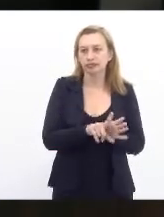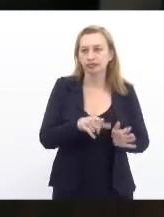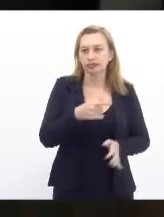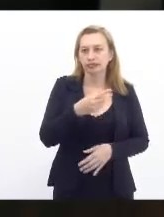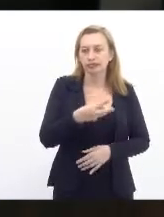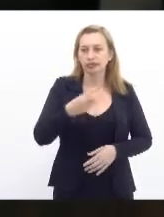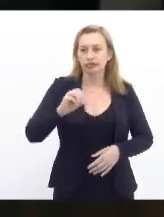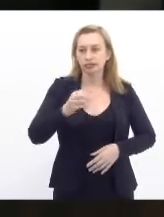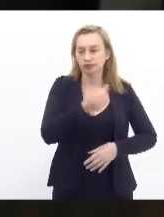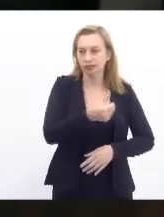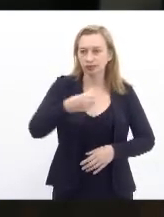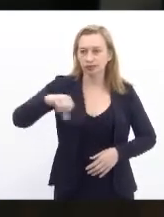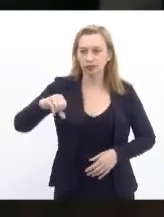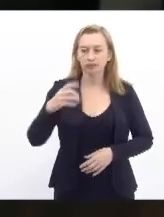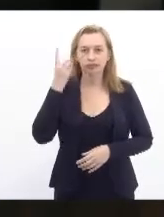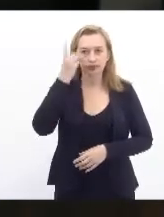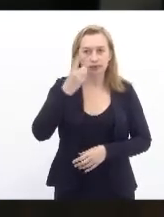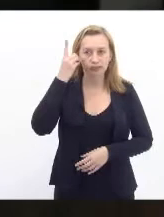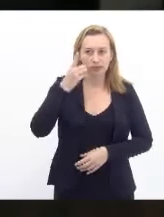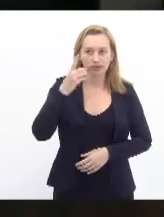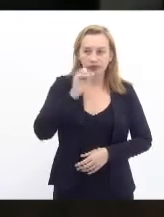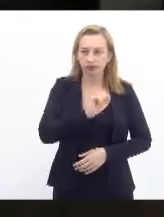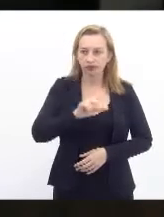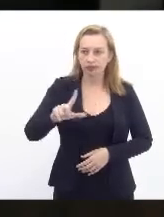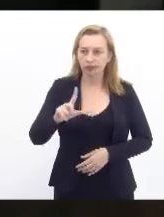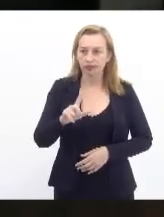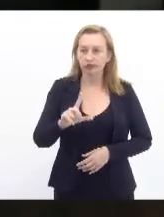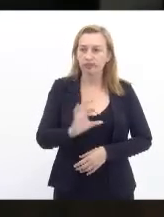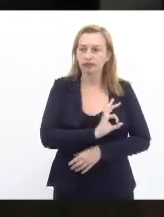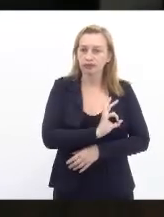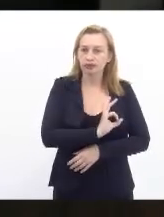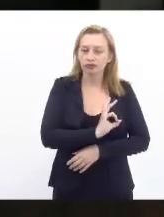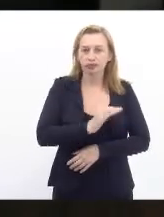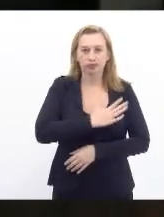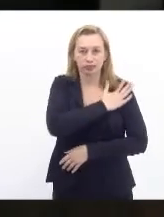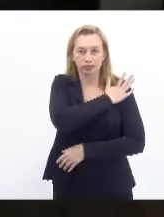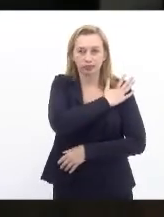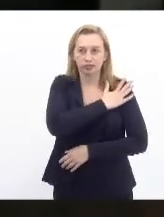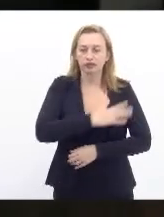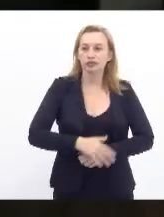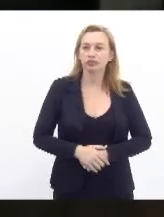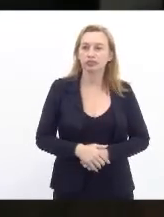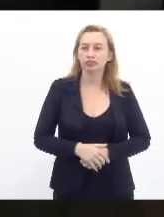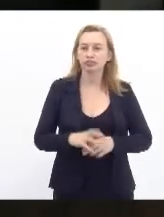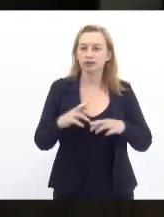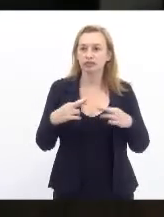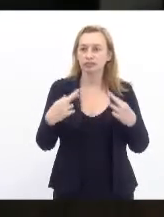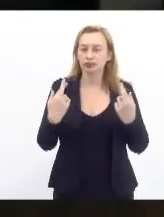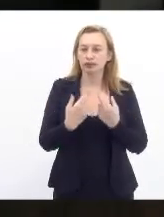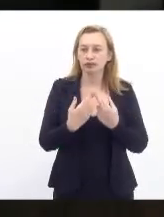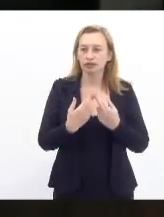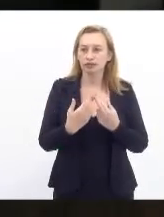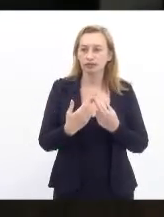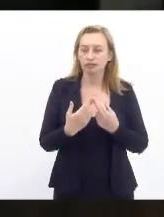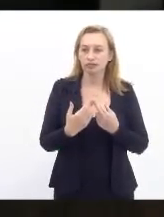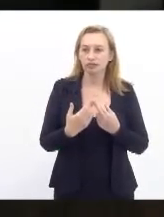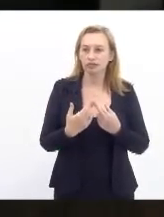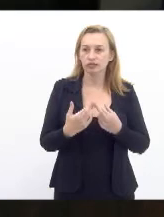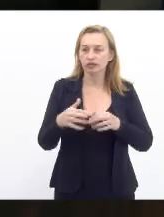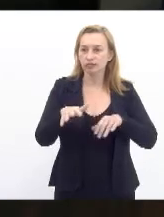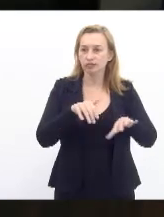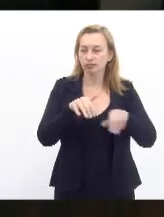deputado Felipe Obel, que dispõe acerca do comparecimento dos policiais militares às audiências na Justiça Estadual, quando